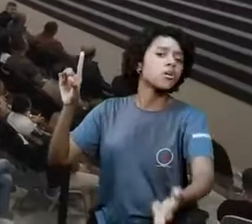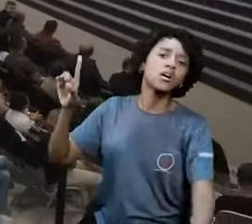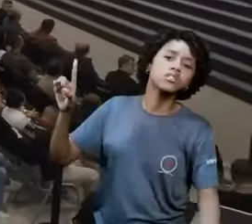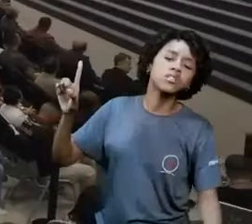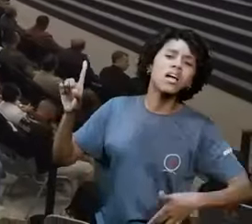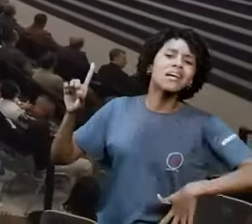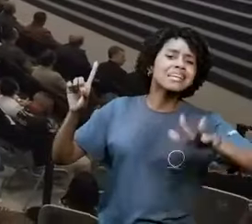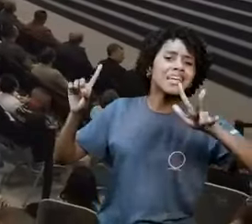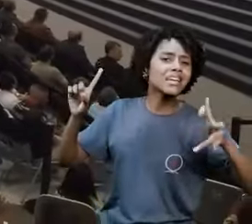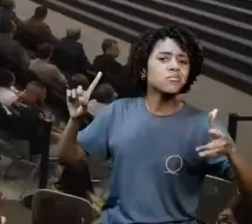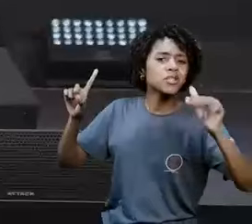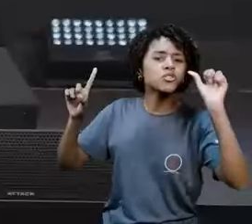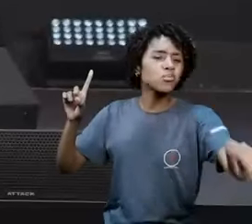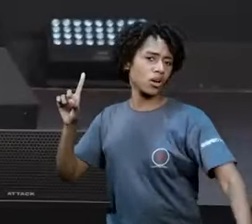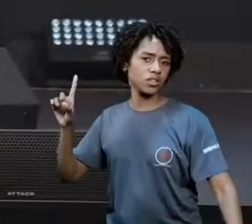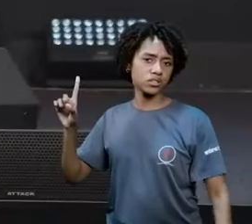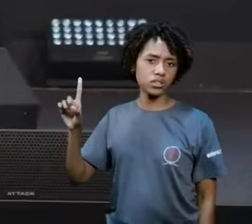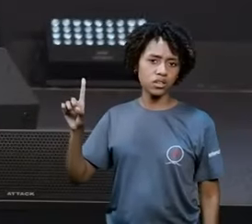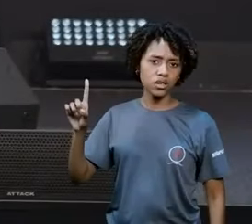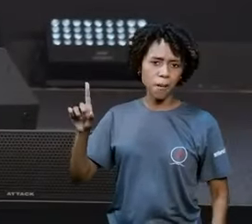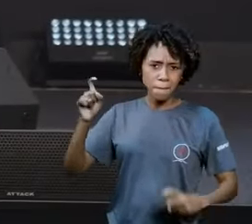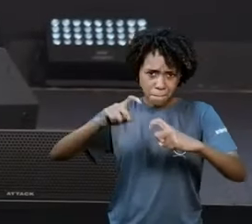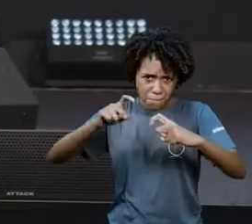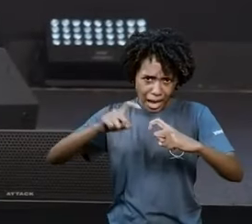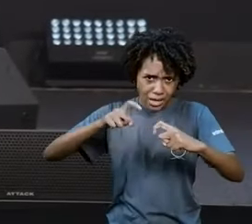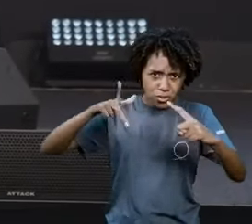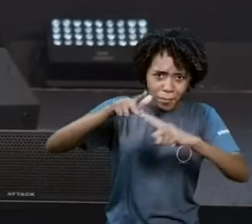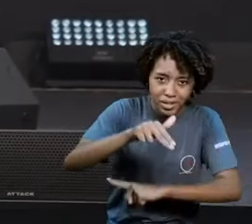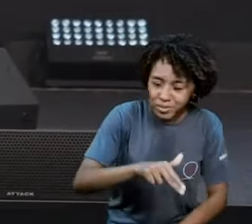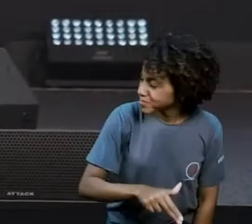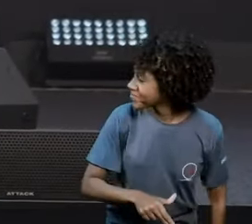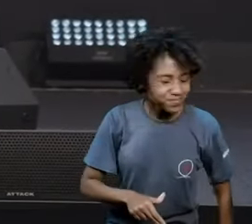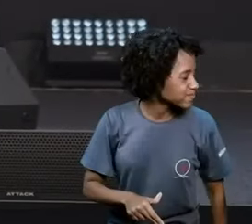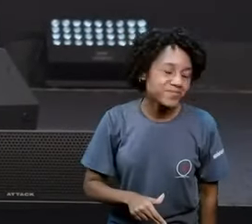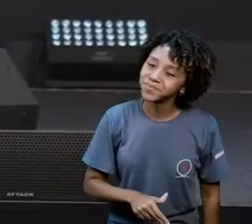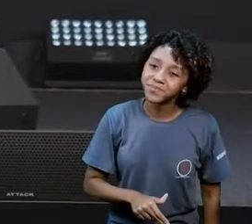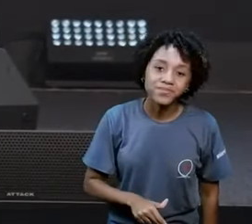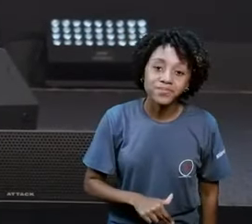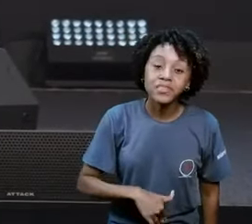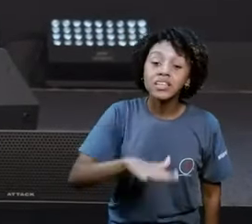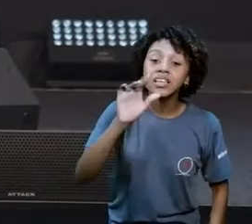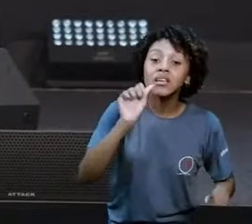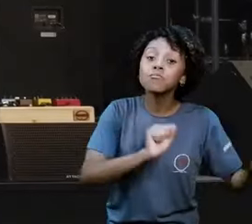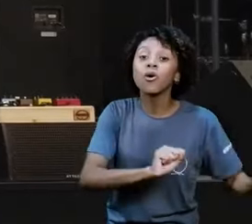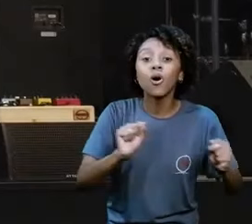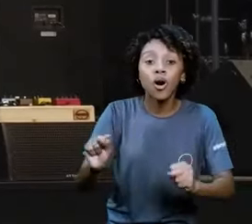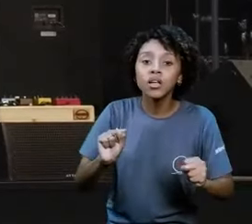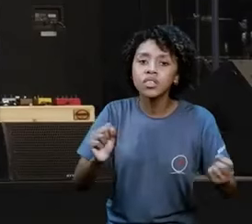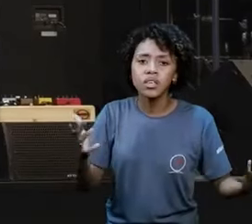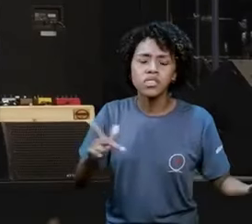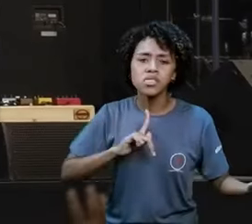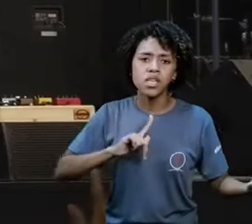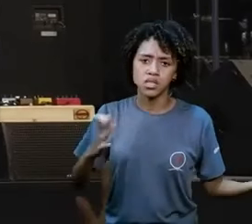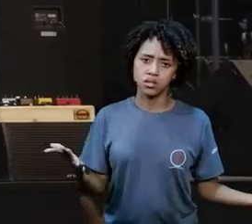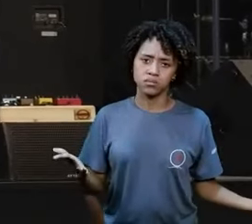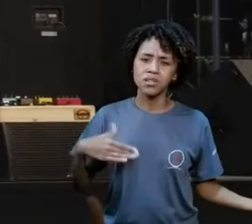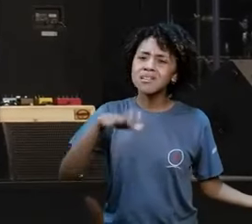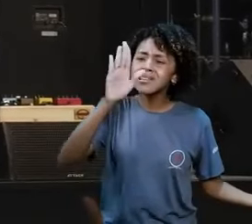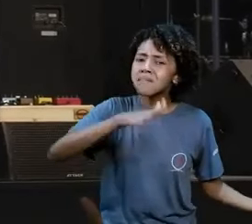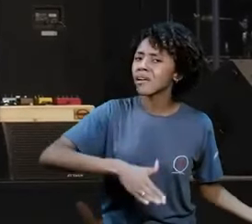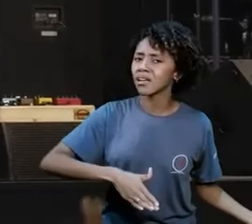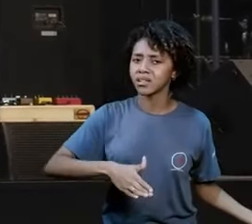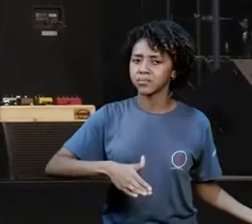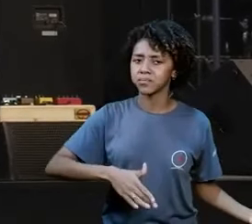de operar milre Que mico nenhum pode dar a cura quem é que vai impedir